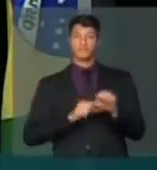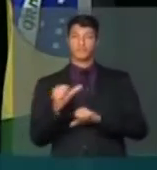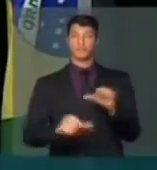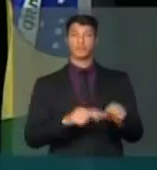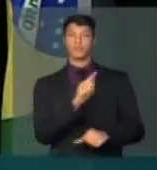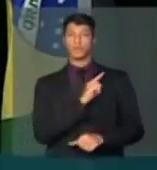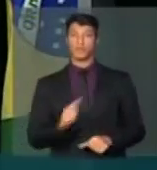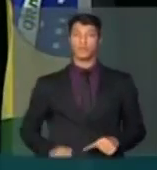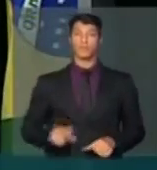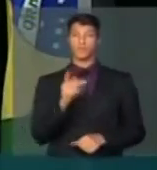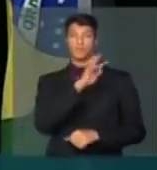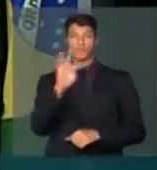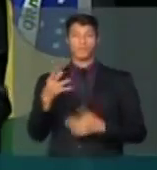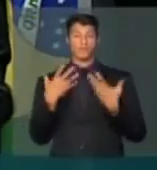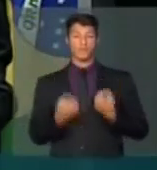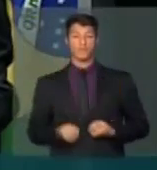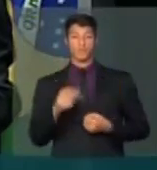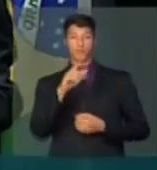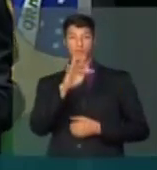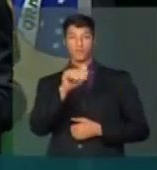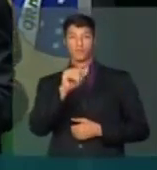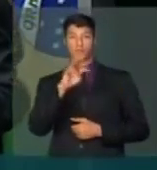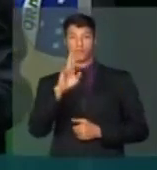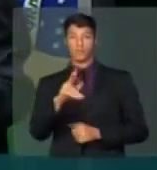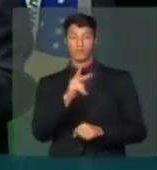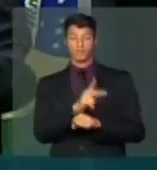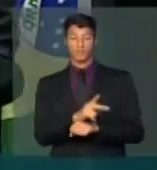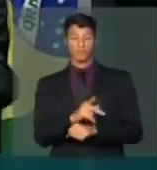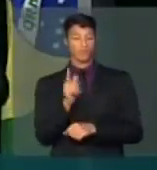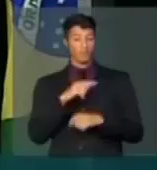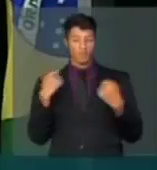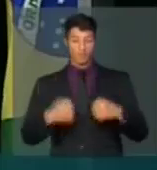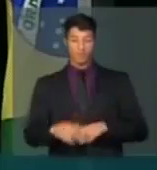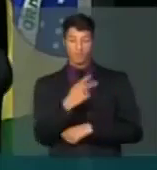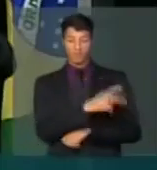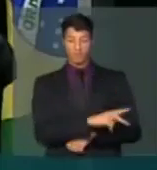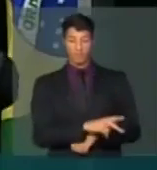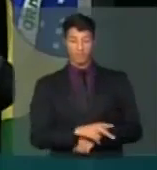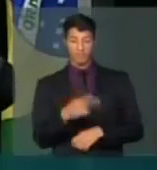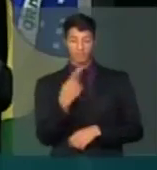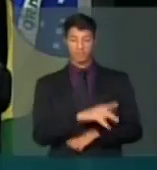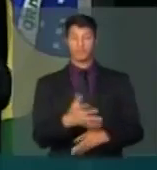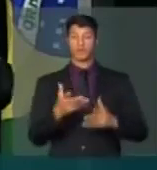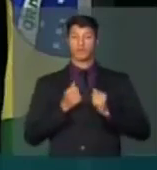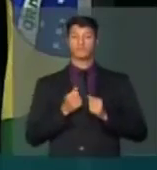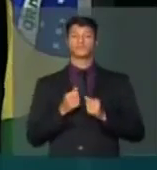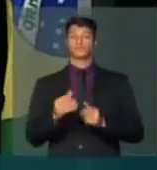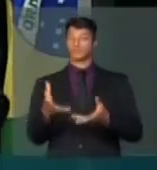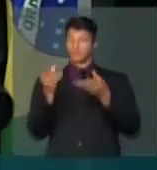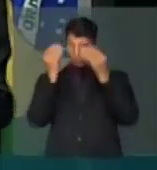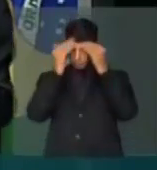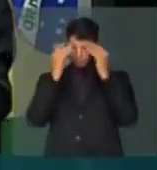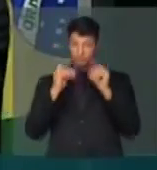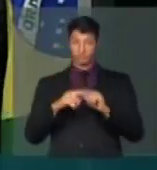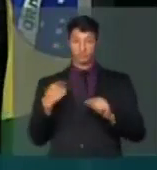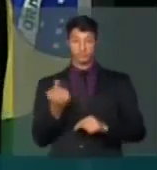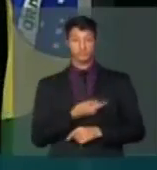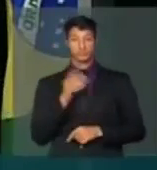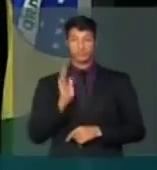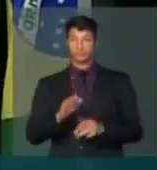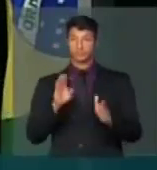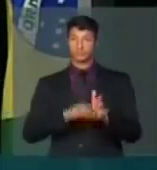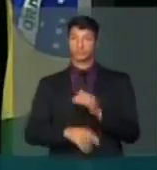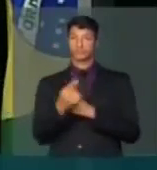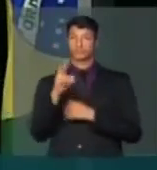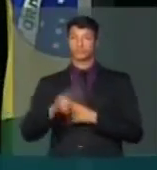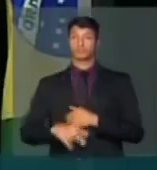governo e o PT adotou o fator previdenciário. Não era seu, e ele assumiu e assimilou. Nós já derrubamos